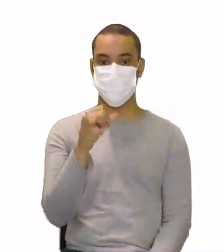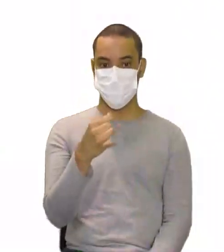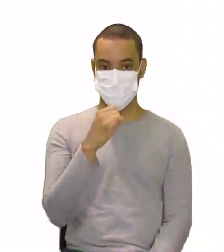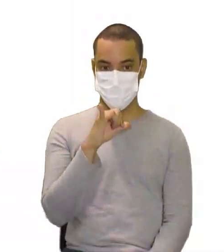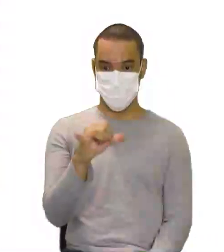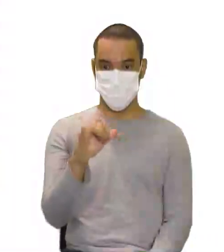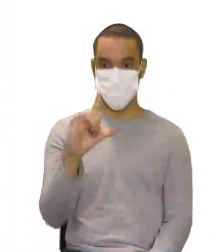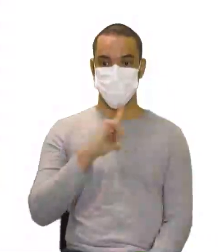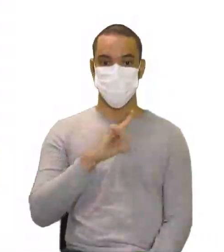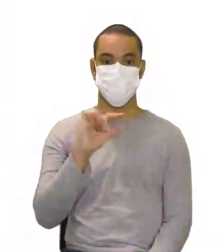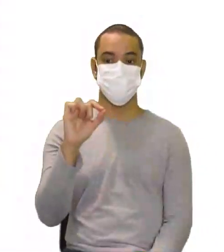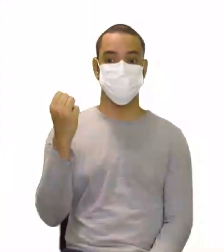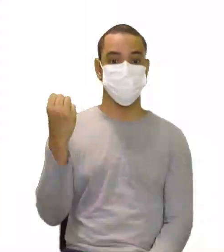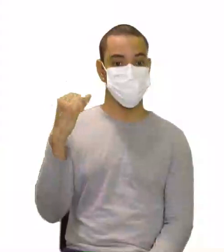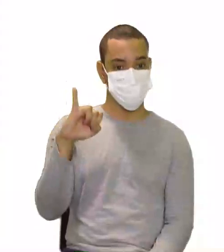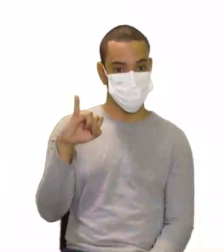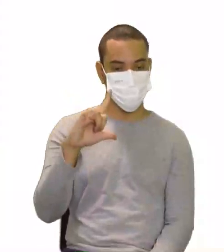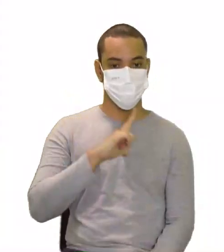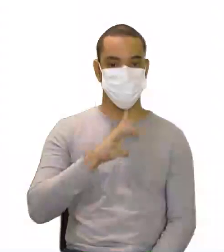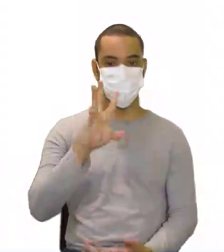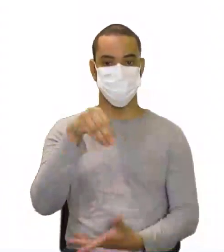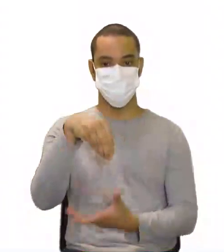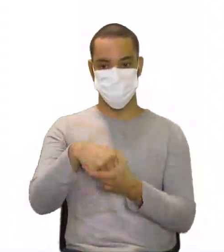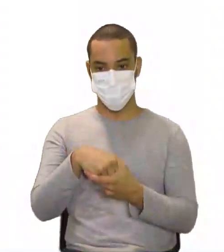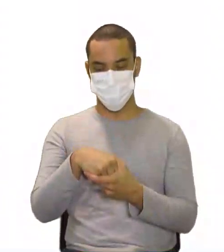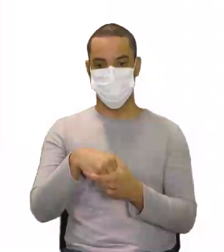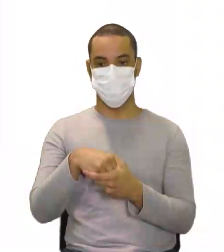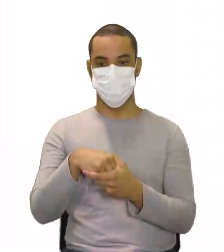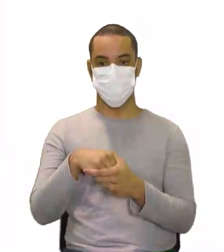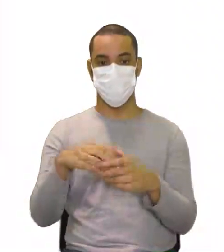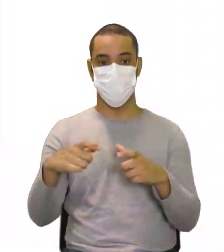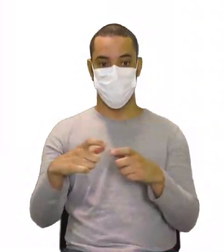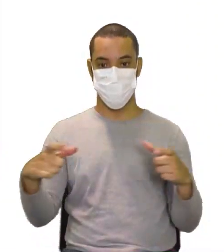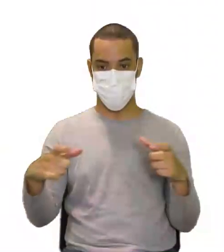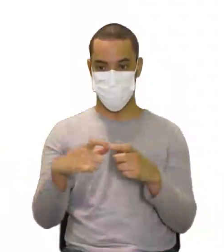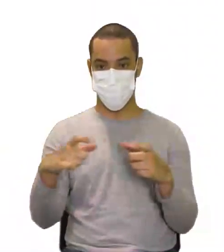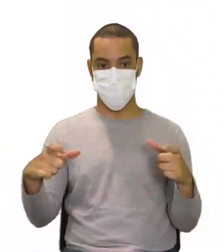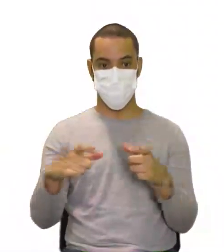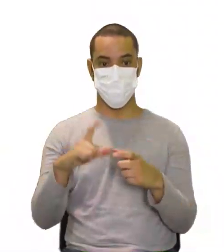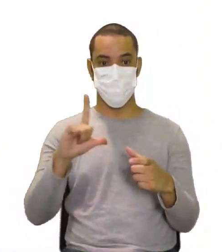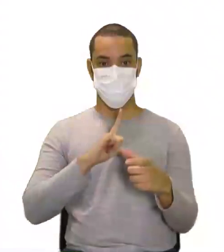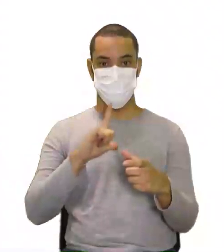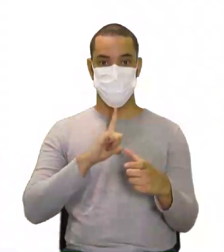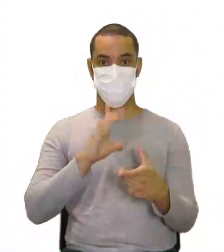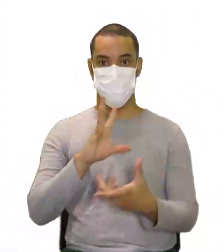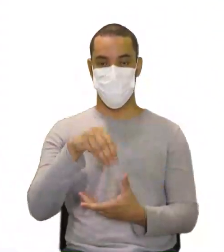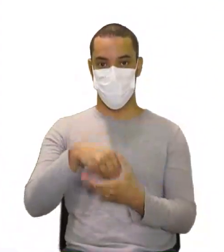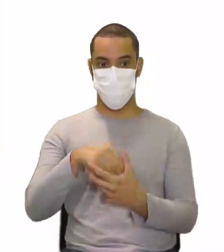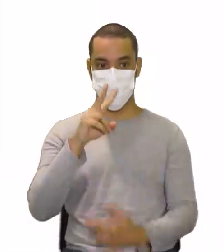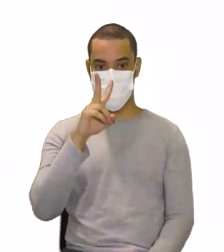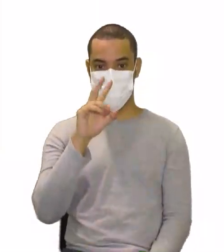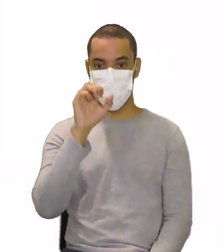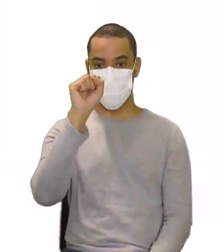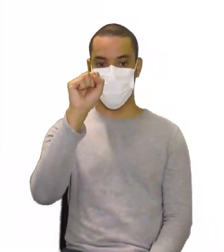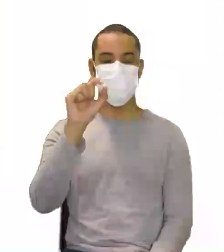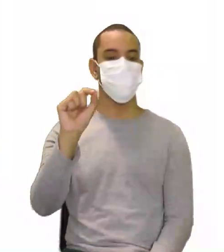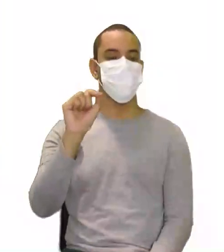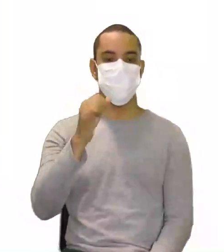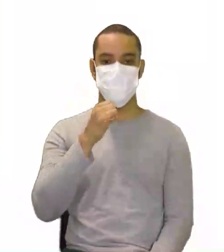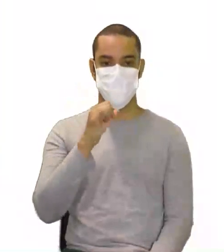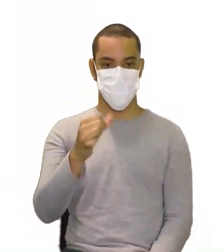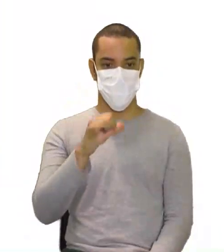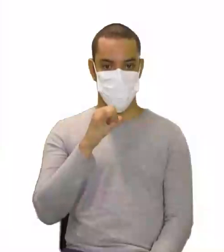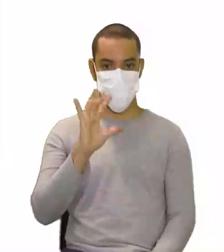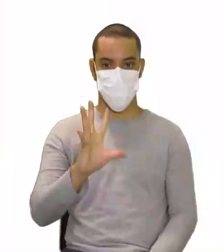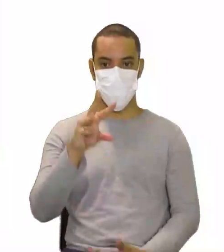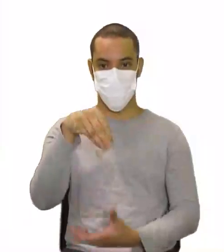elétrico se estabelece no interior da barra, originando uma força agora de origem elétrica